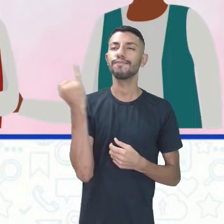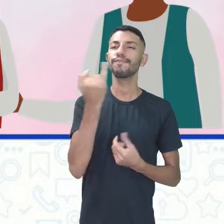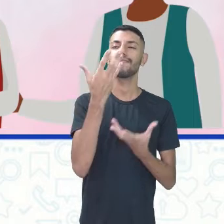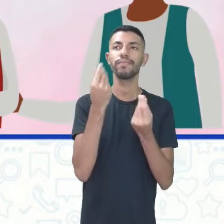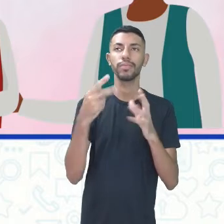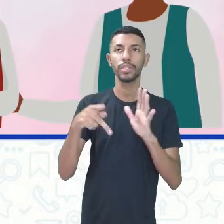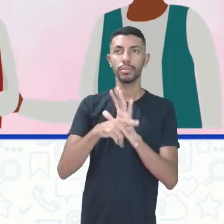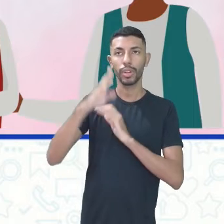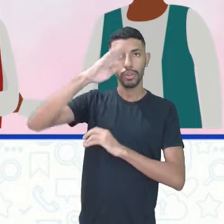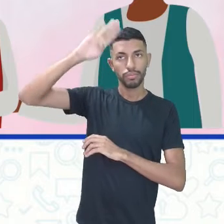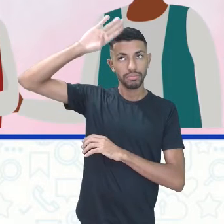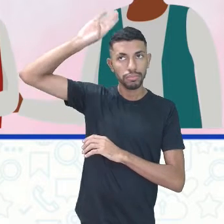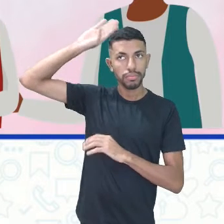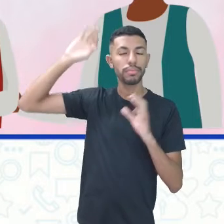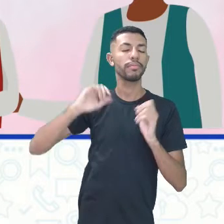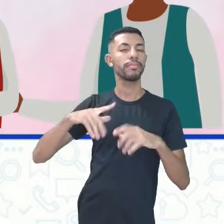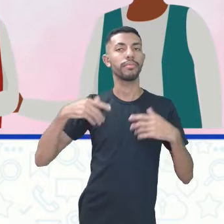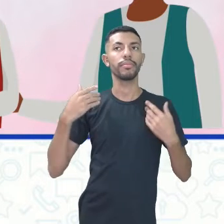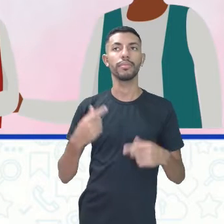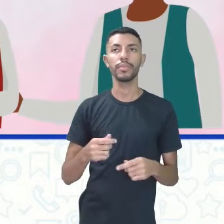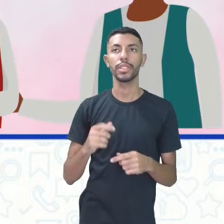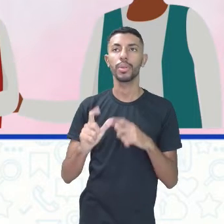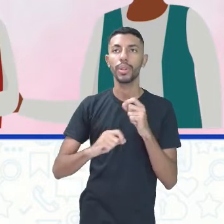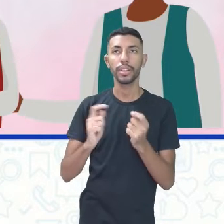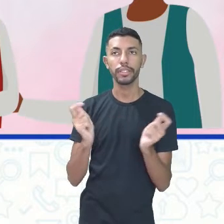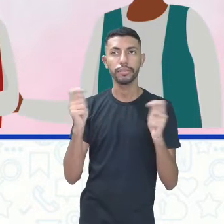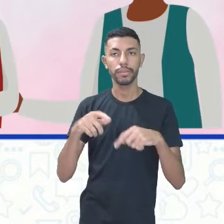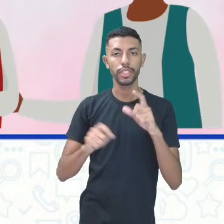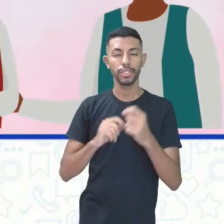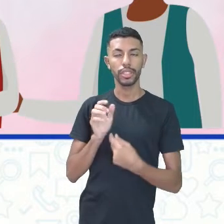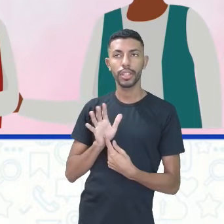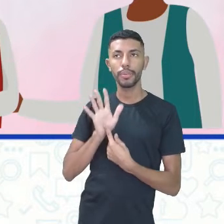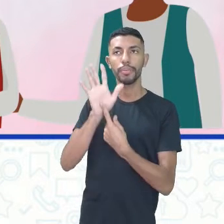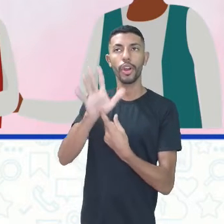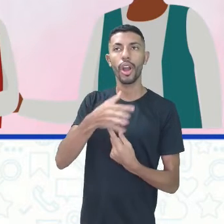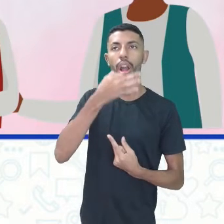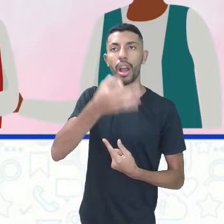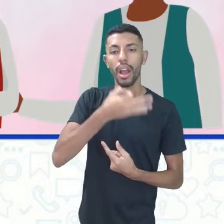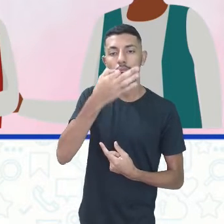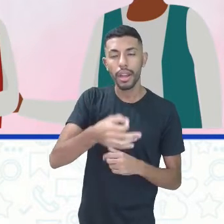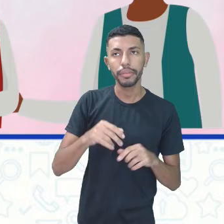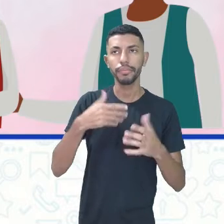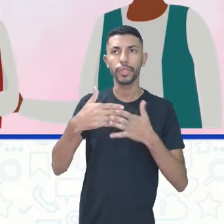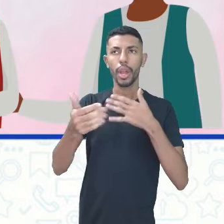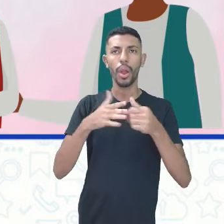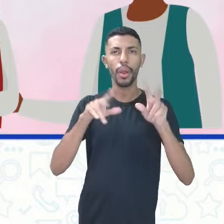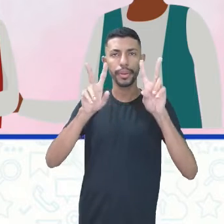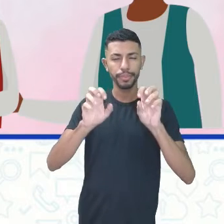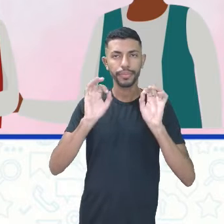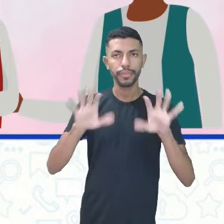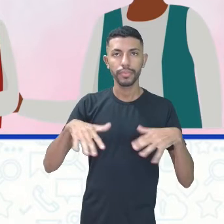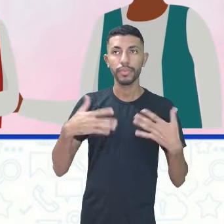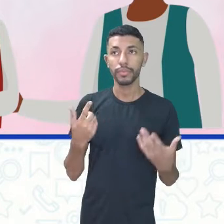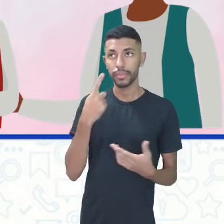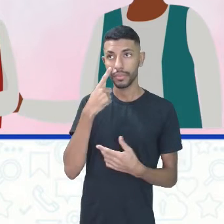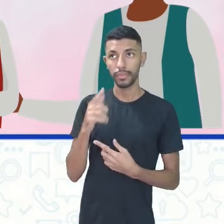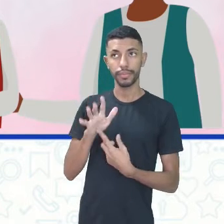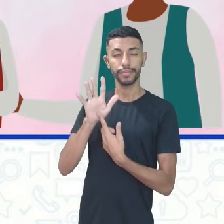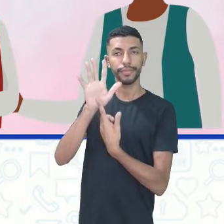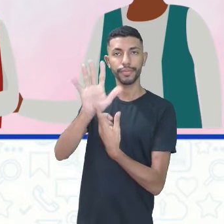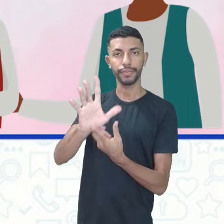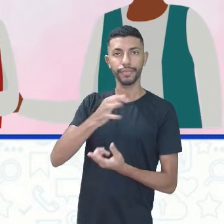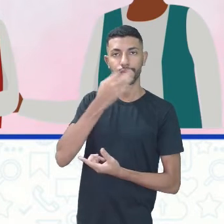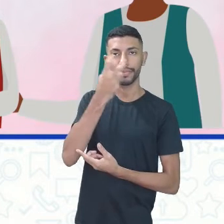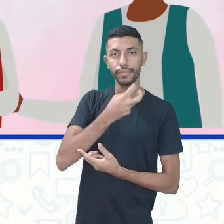da vida acadêmica. Ele permite que explicitemos nossos argumentos ou opiniões sobre quaisquer assuntos. A exposição oral é